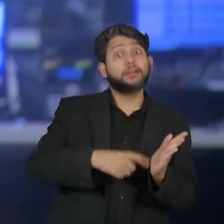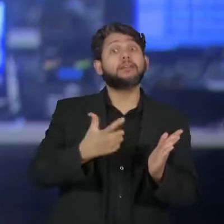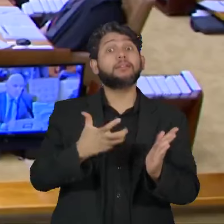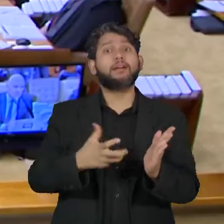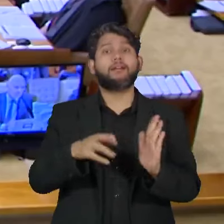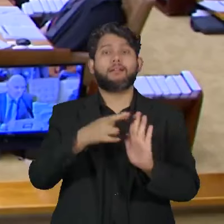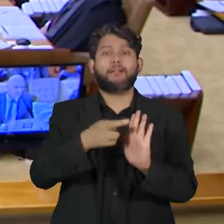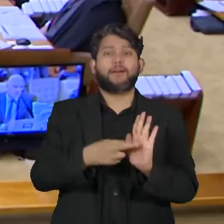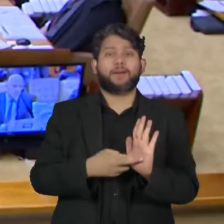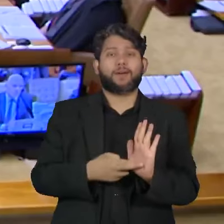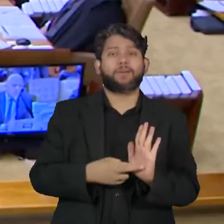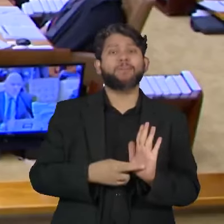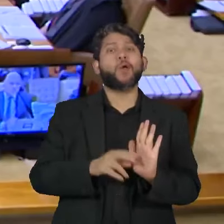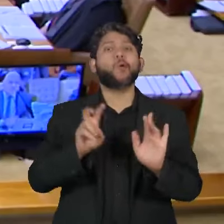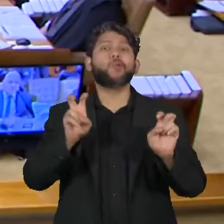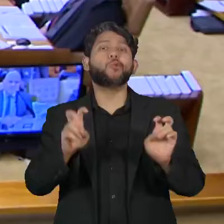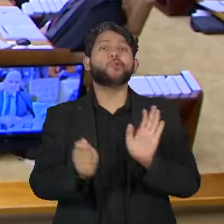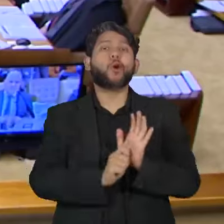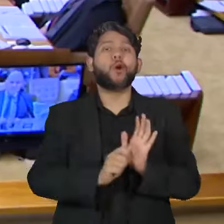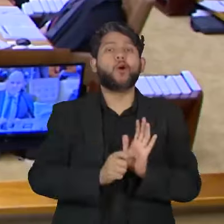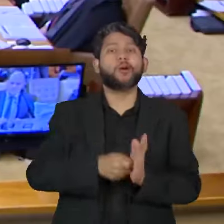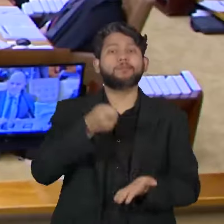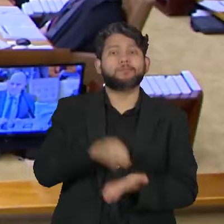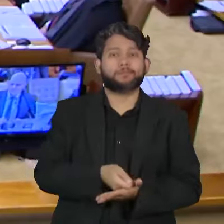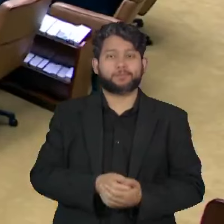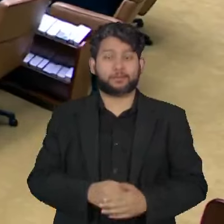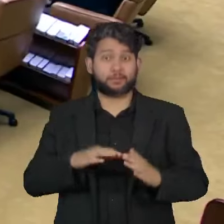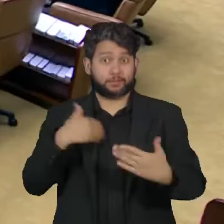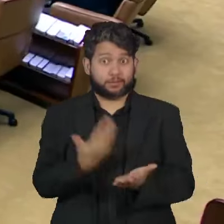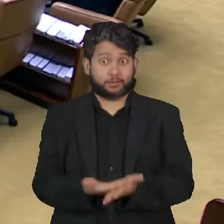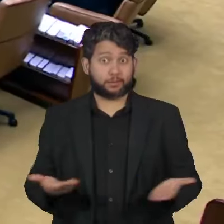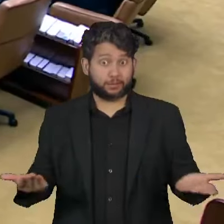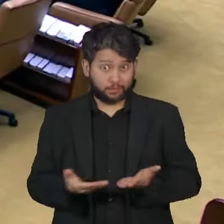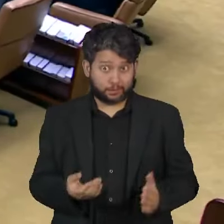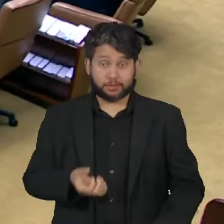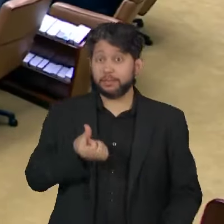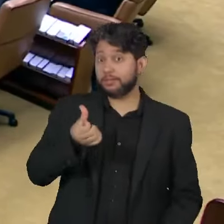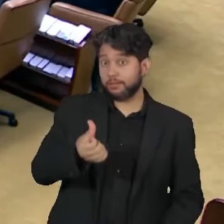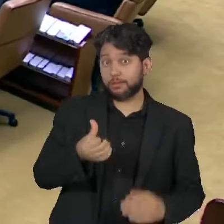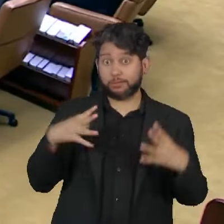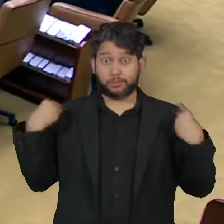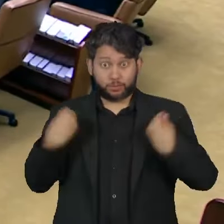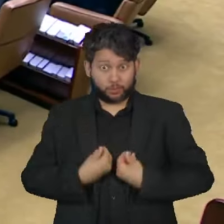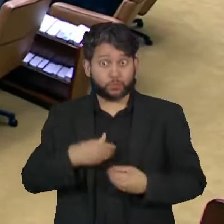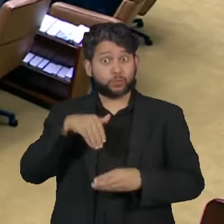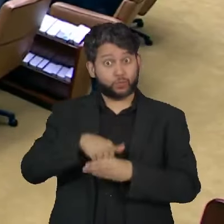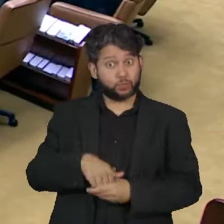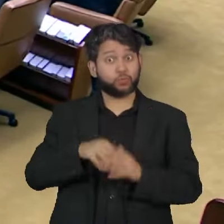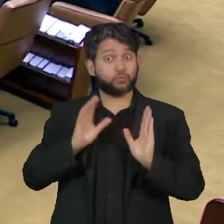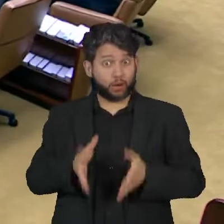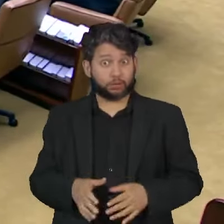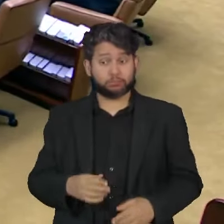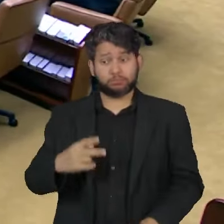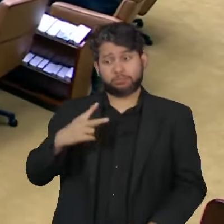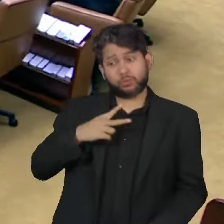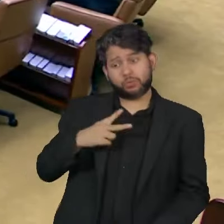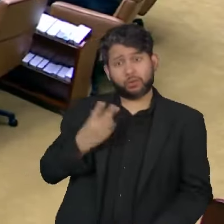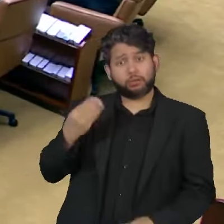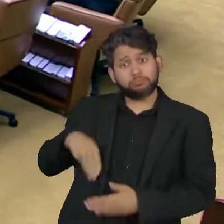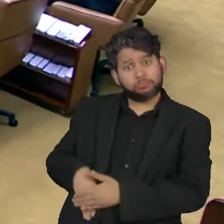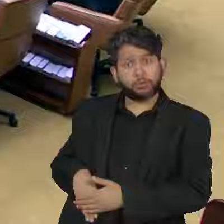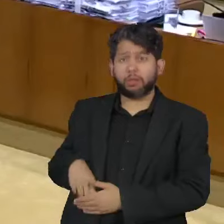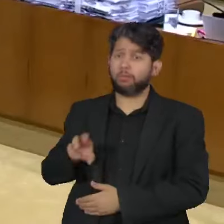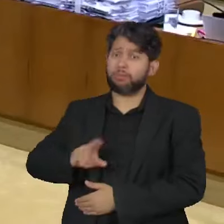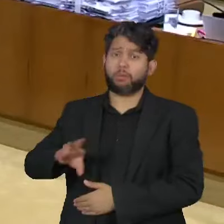drogas. Até agora, 6 ministros votaram. 5 concordaram que o porte para uso pessoal não deve ser